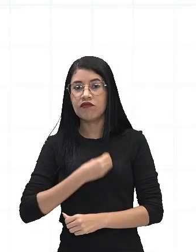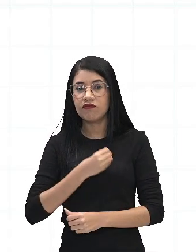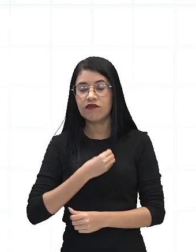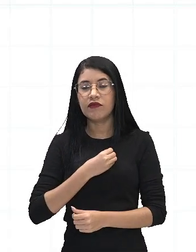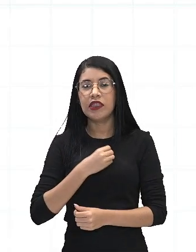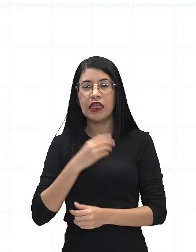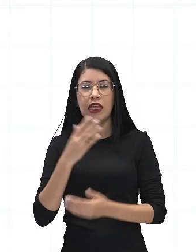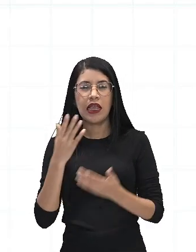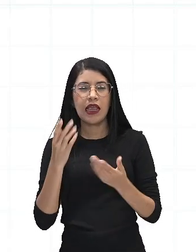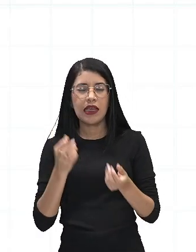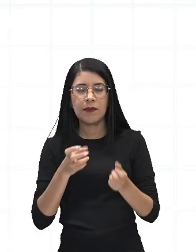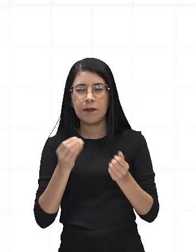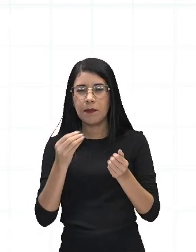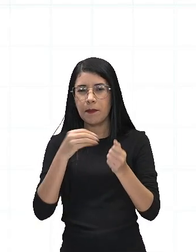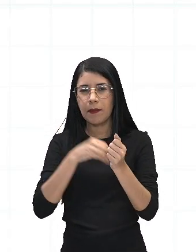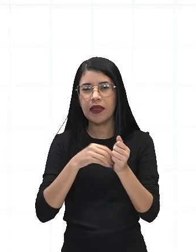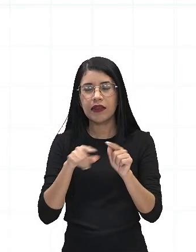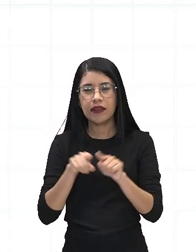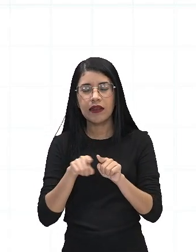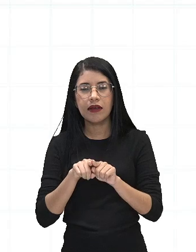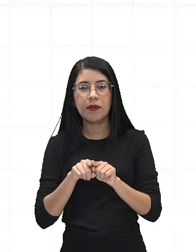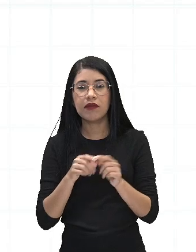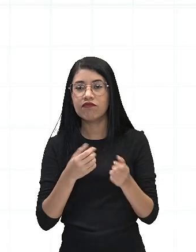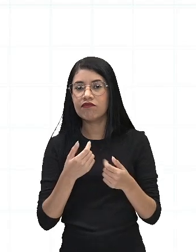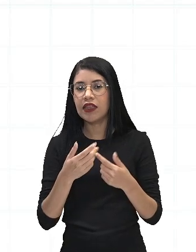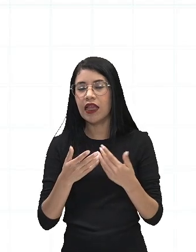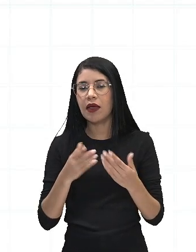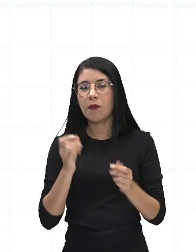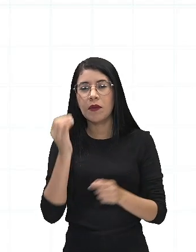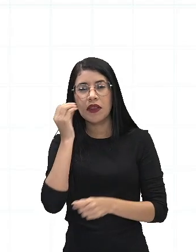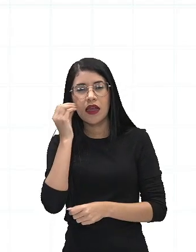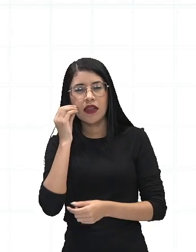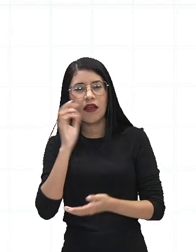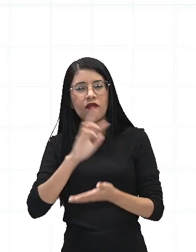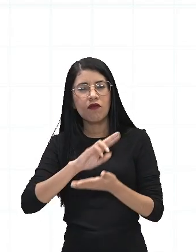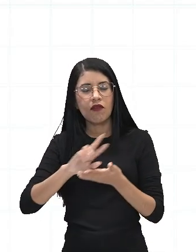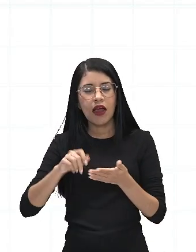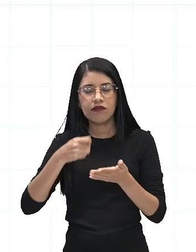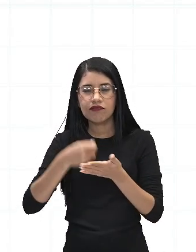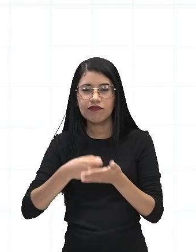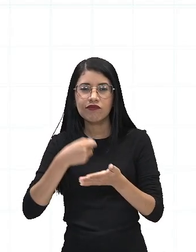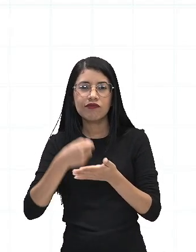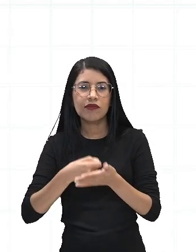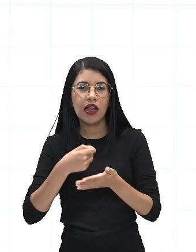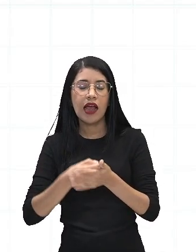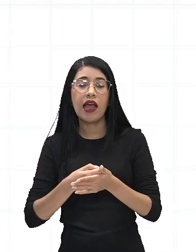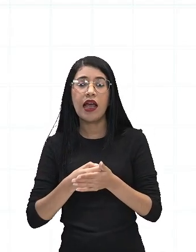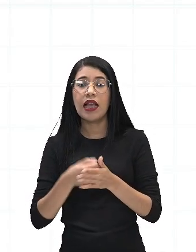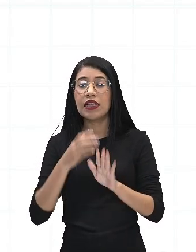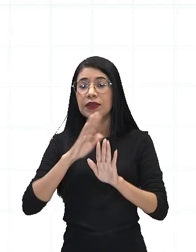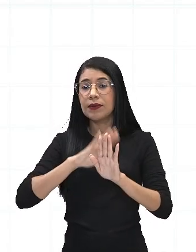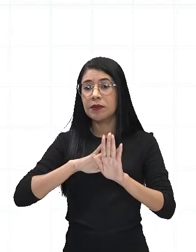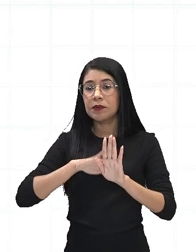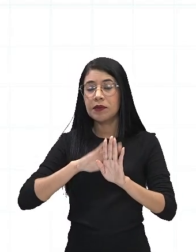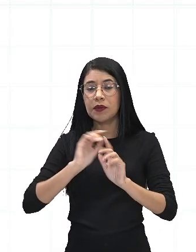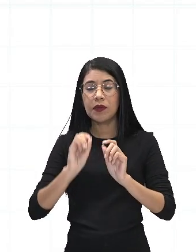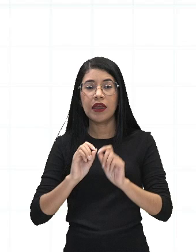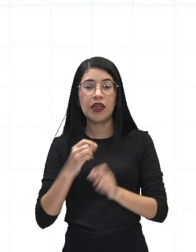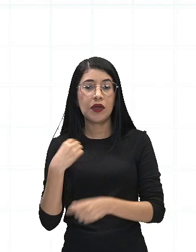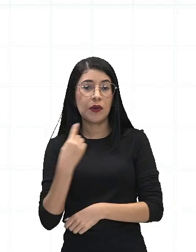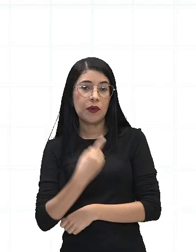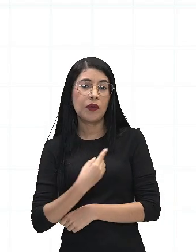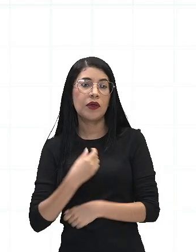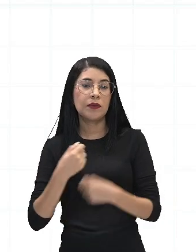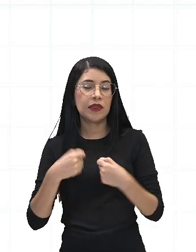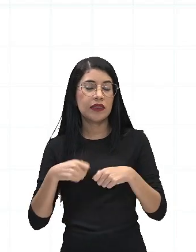qual está inserido, não importa quanto tente, Saldanha deixa subentendido que nós não